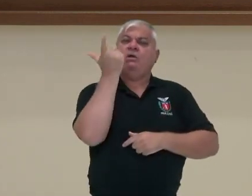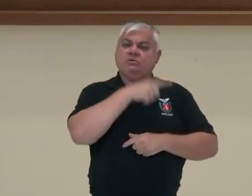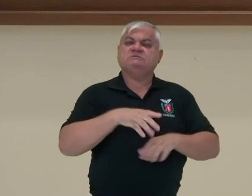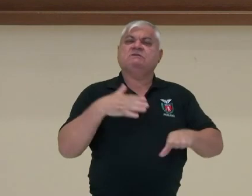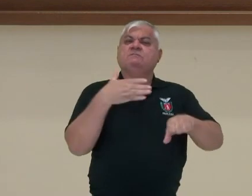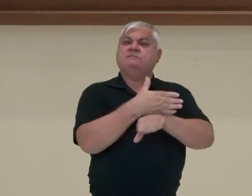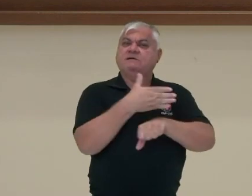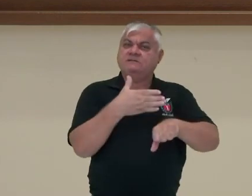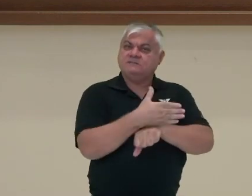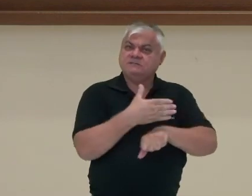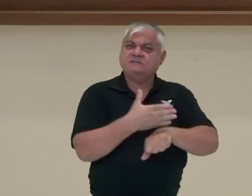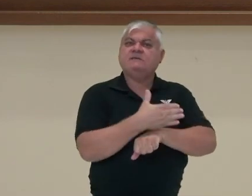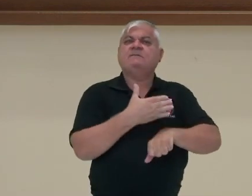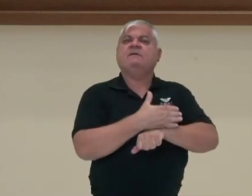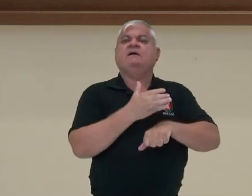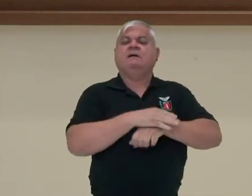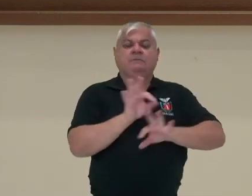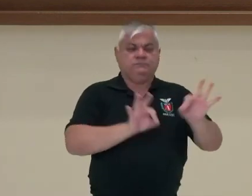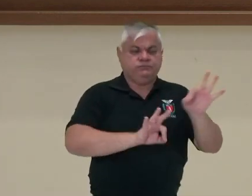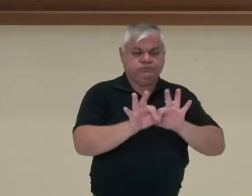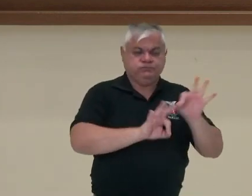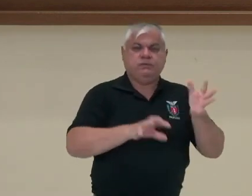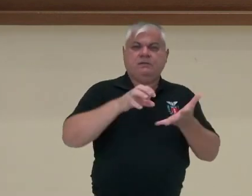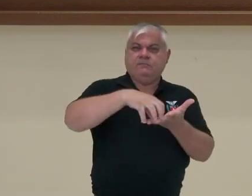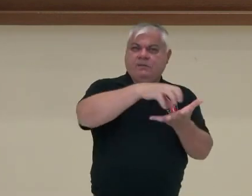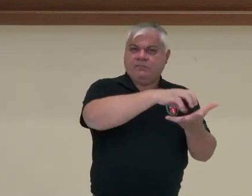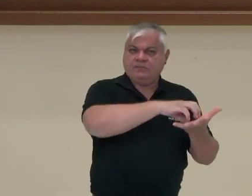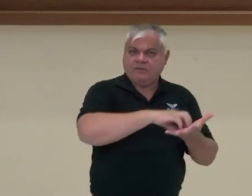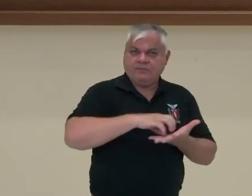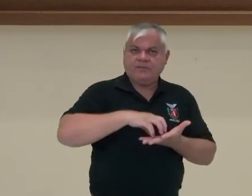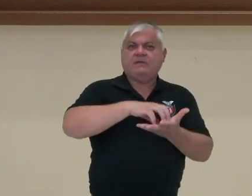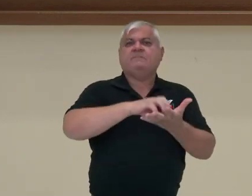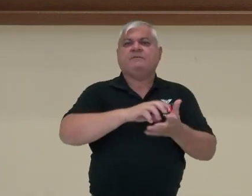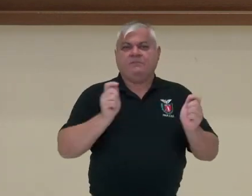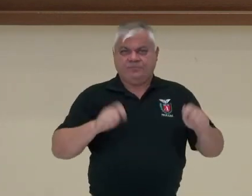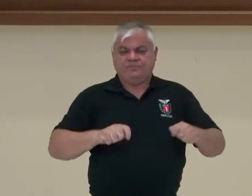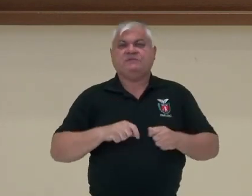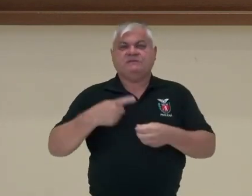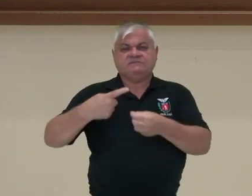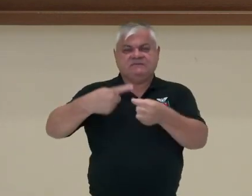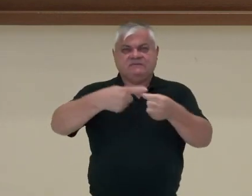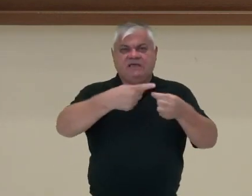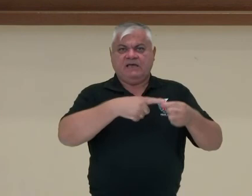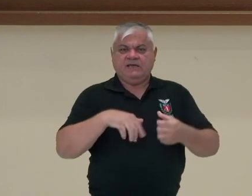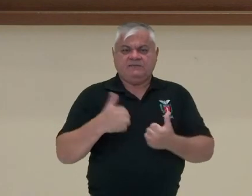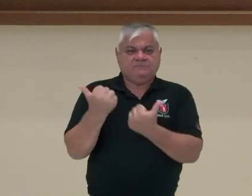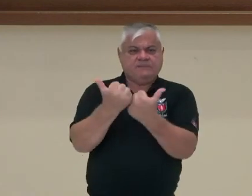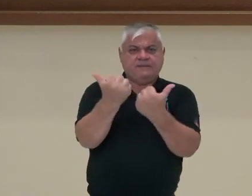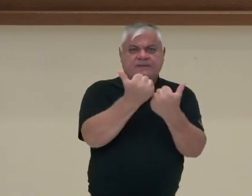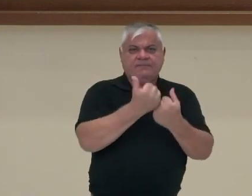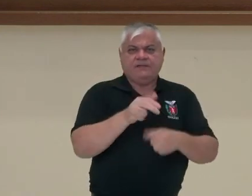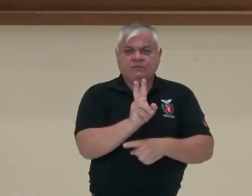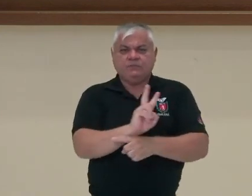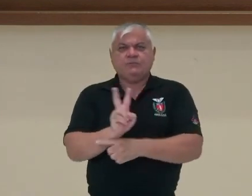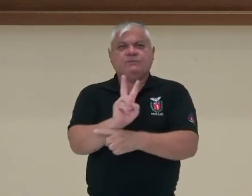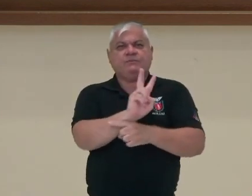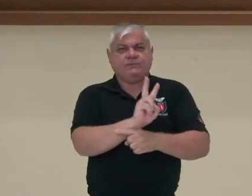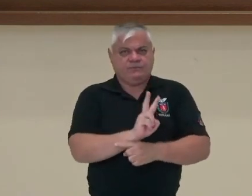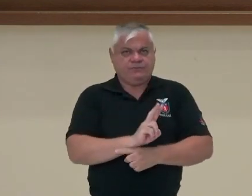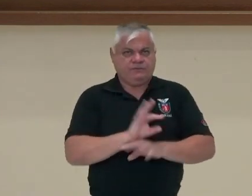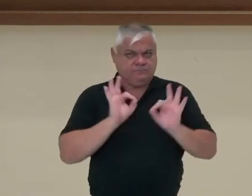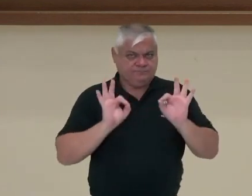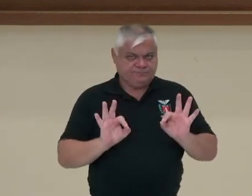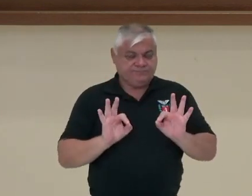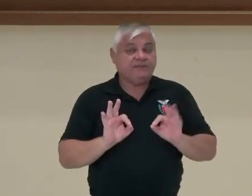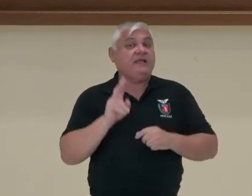participar de órgãos, né, políticos, as câmaras municipais. Então, era o papel que eles desempenhavam, eram nas cidades.